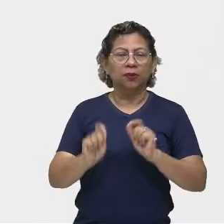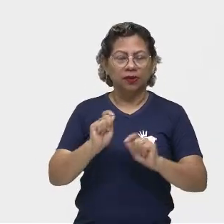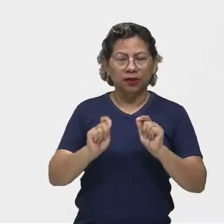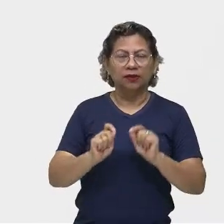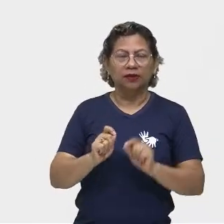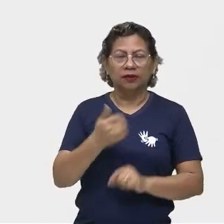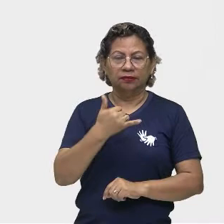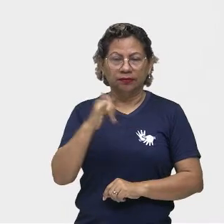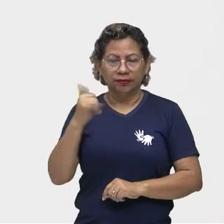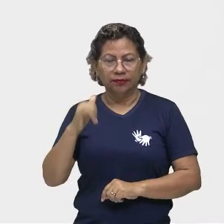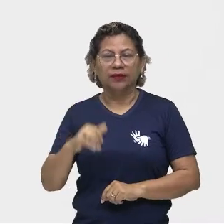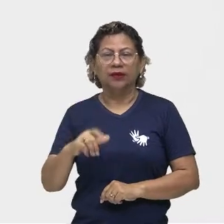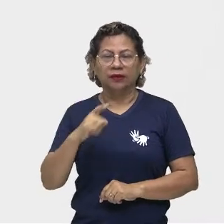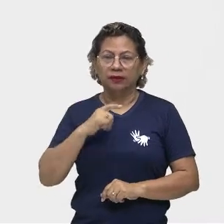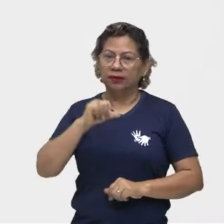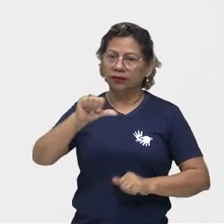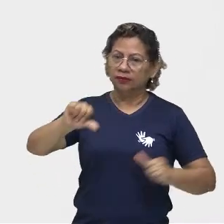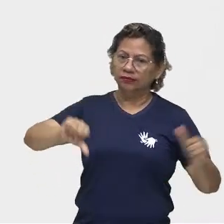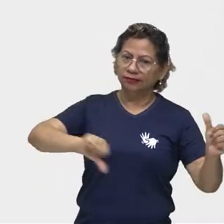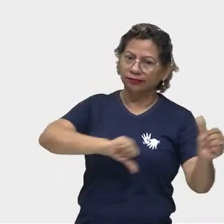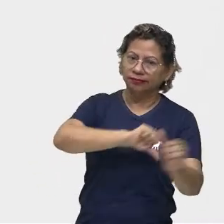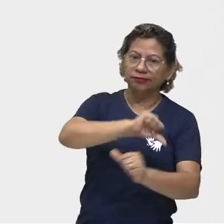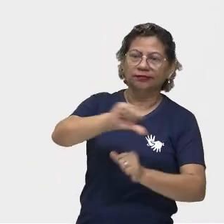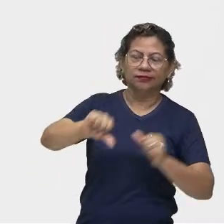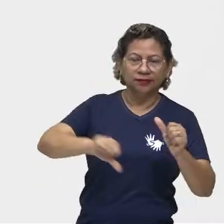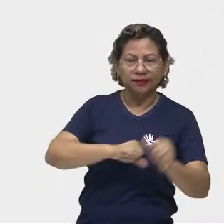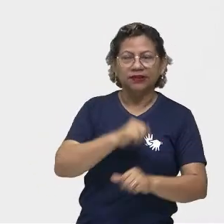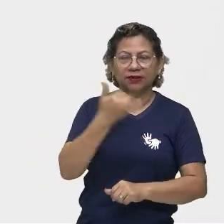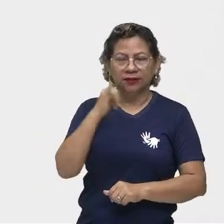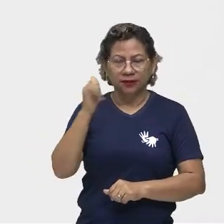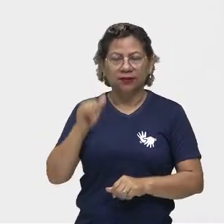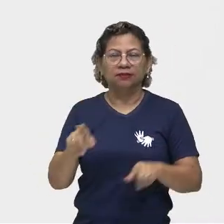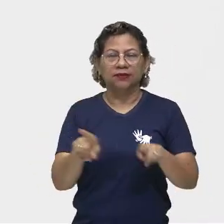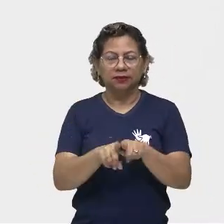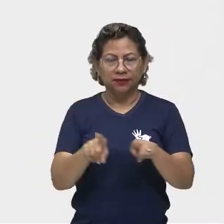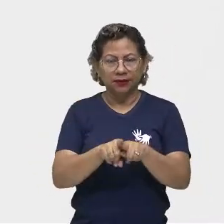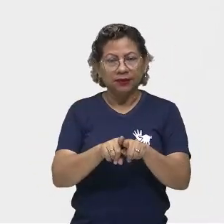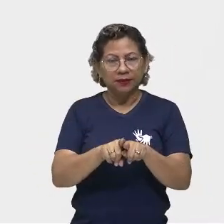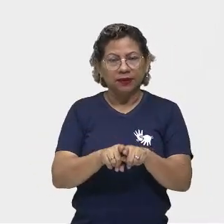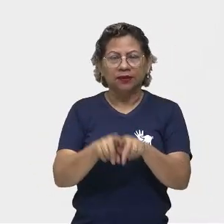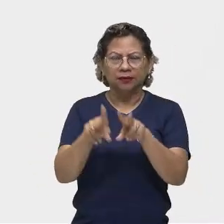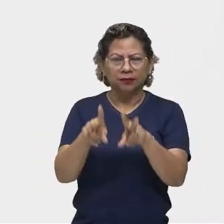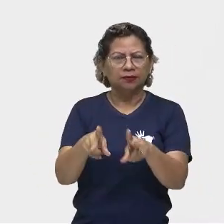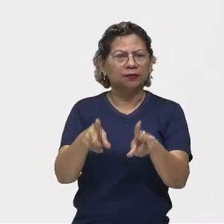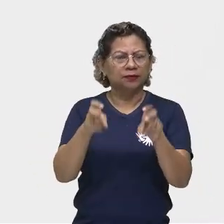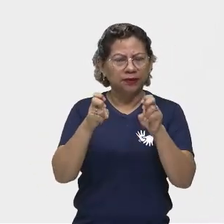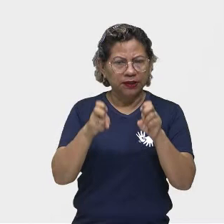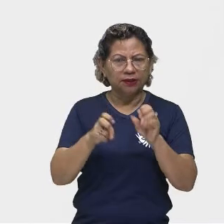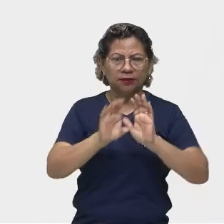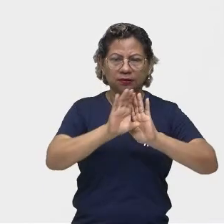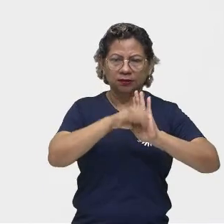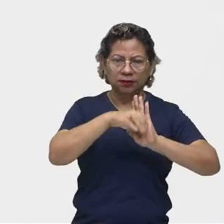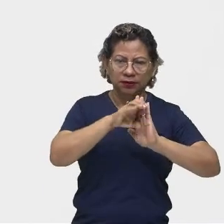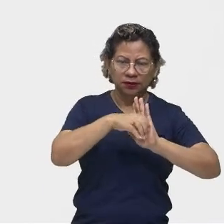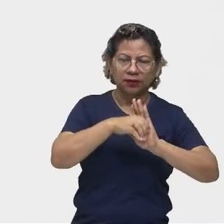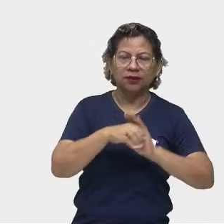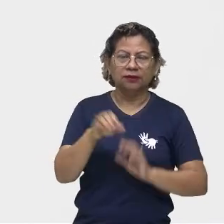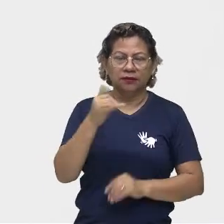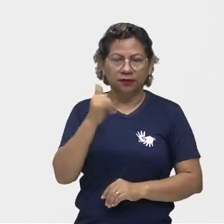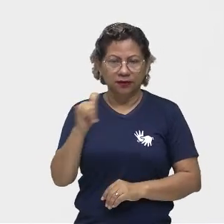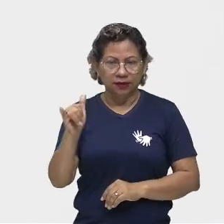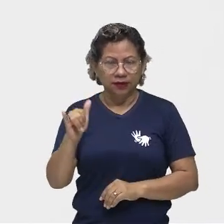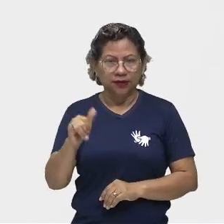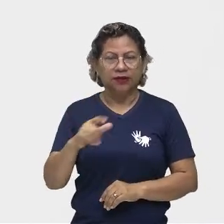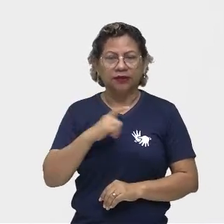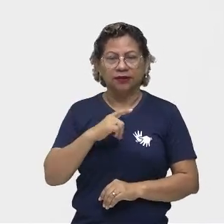existe muita transformação de energia também. Tá? Então, para a gente observar esse conceito de energia, a gente tem